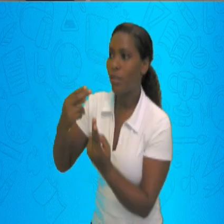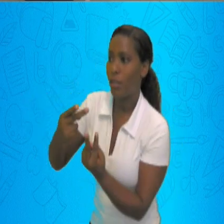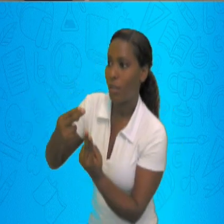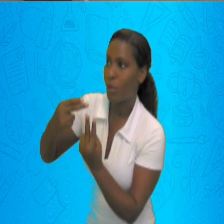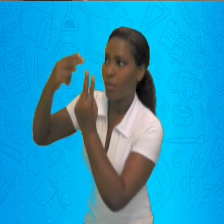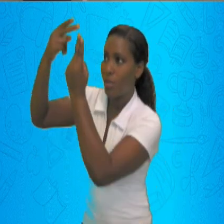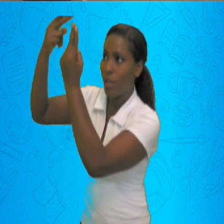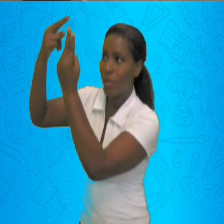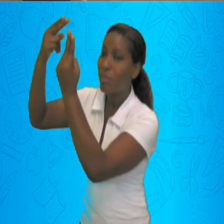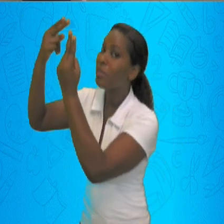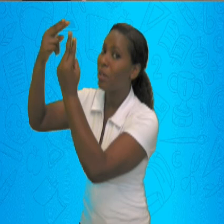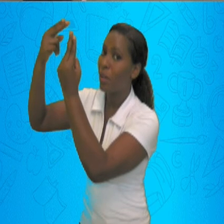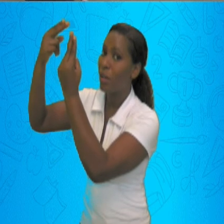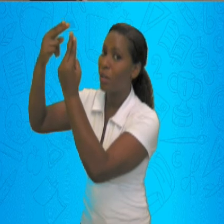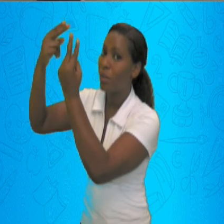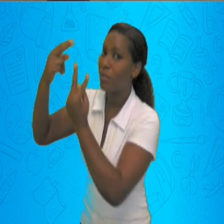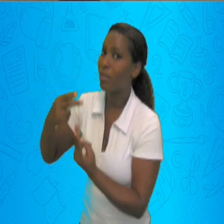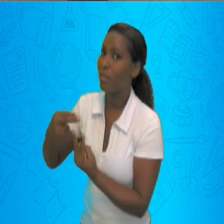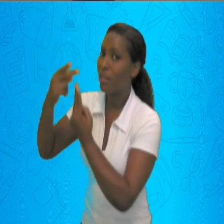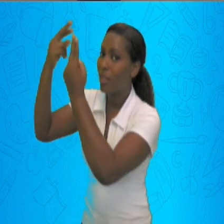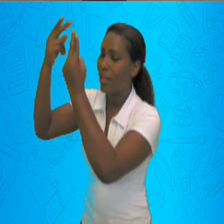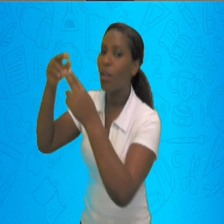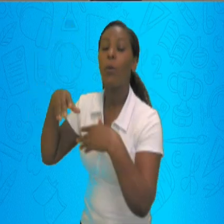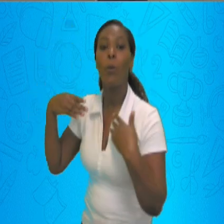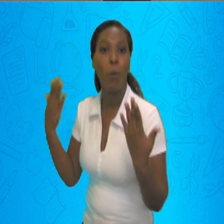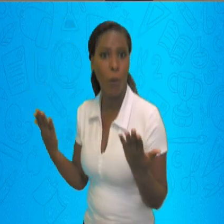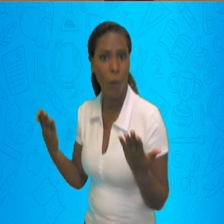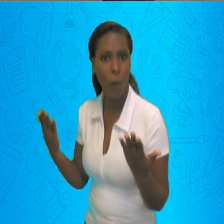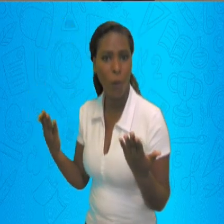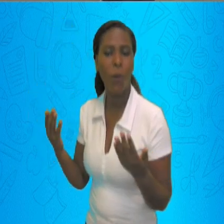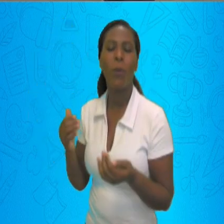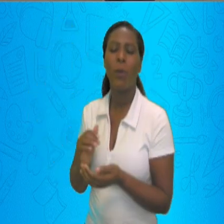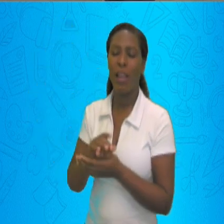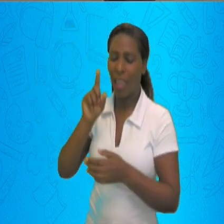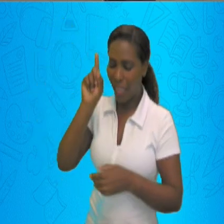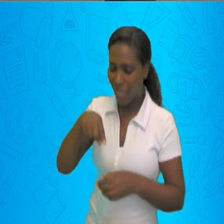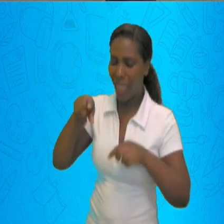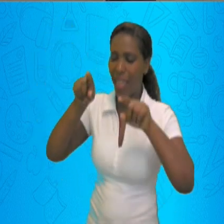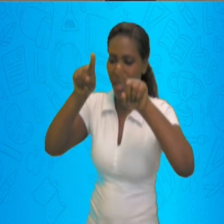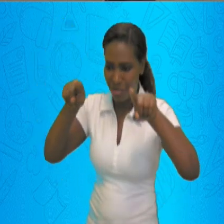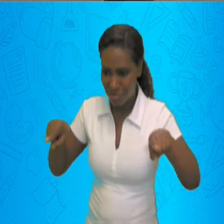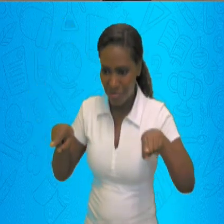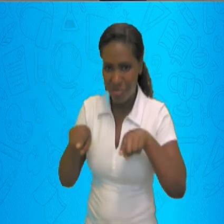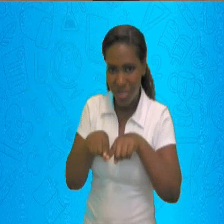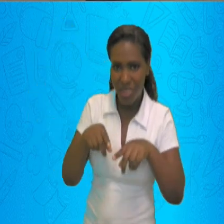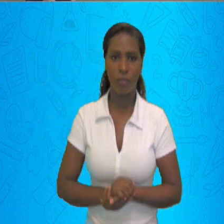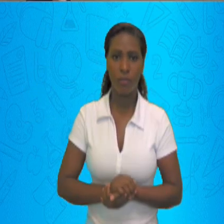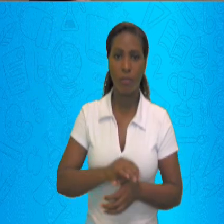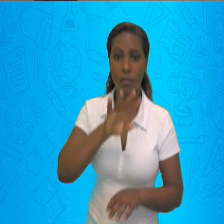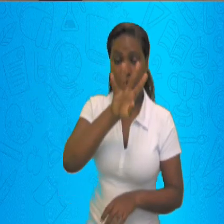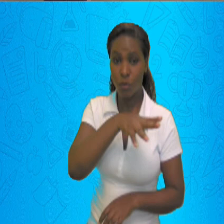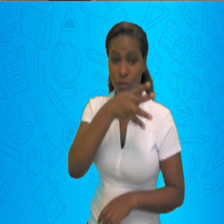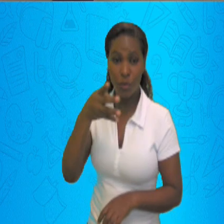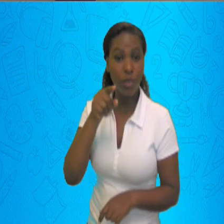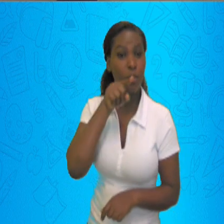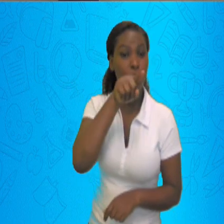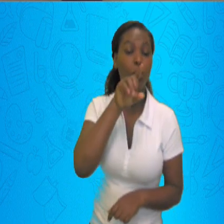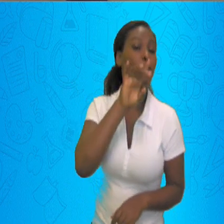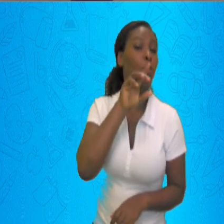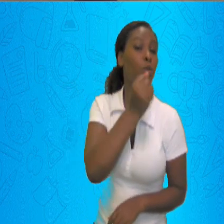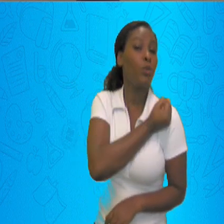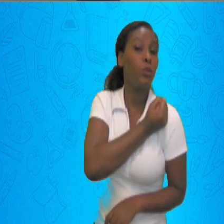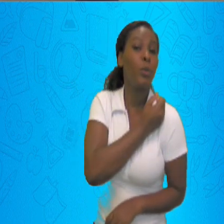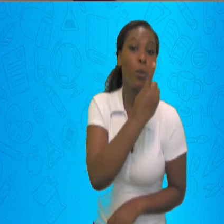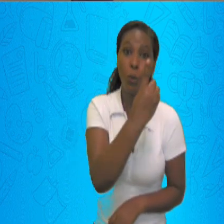o quê? Isósceles, né? Então aqui eu vou formar um triângulo isósceles. Então, só